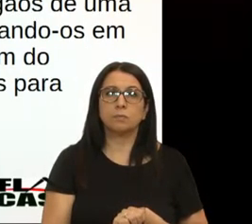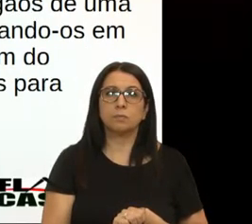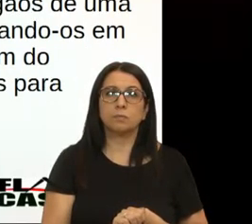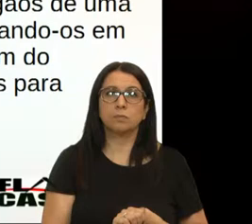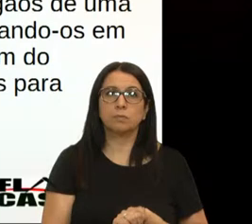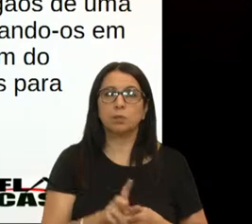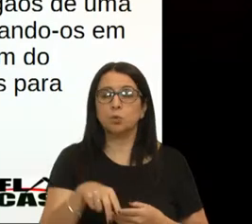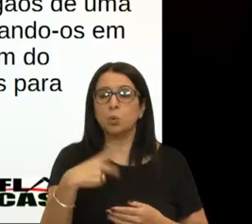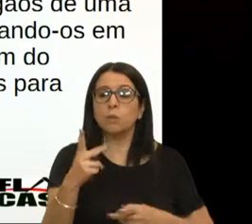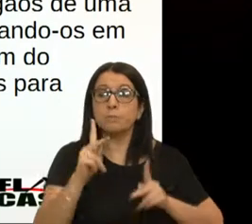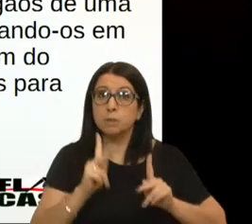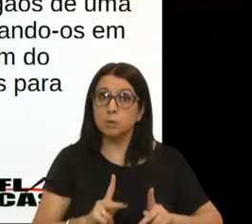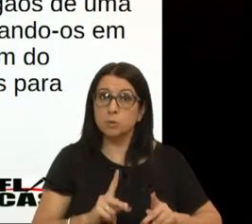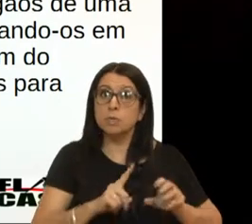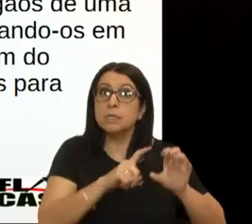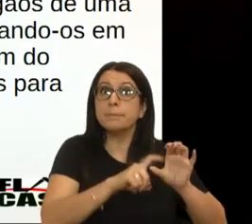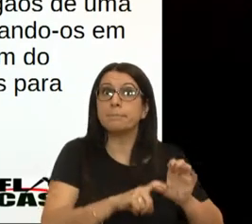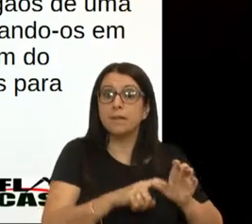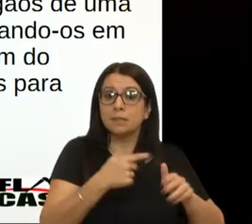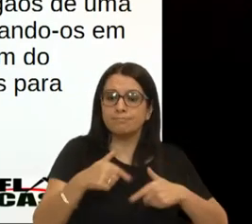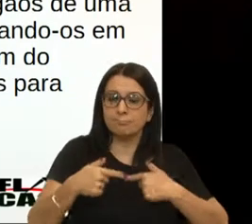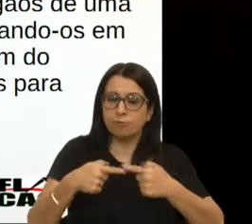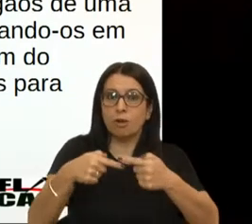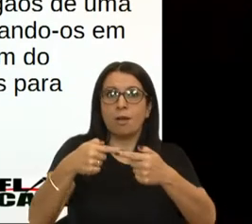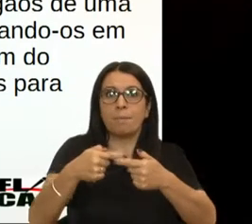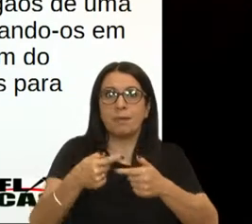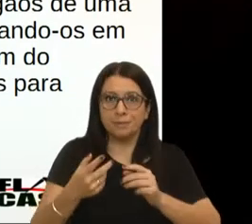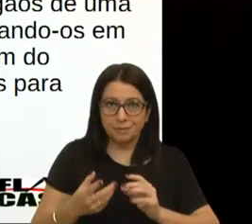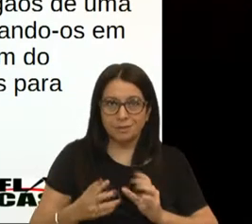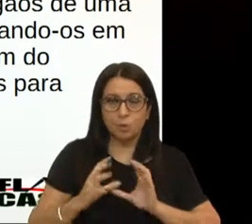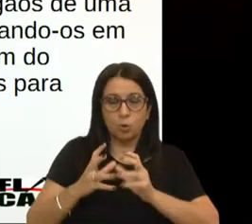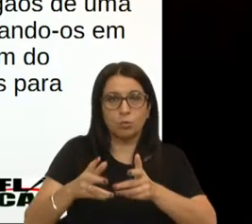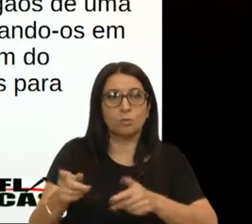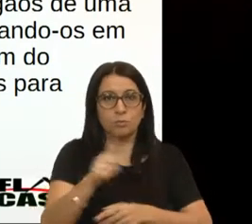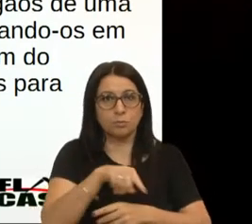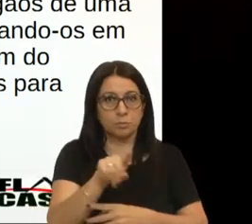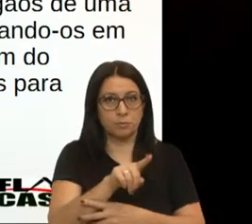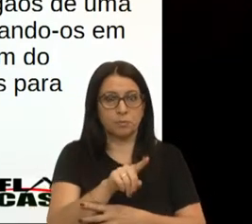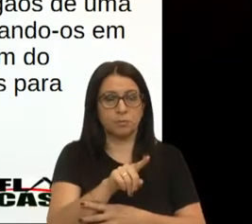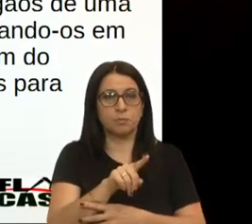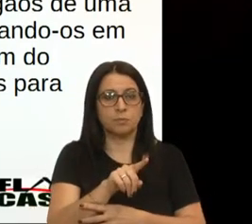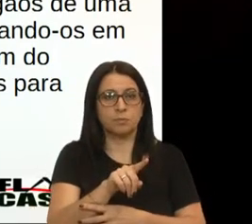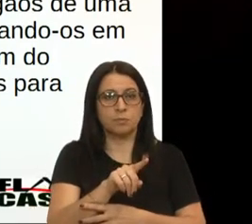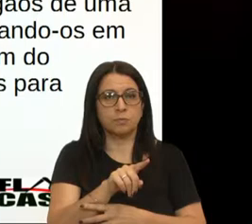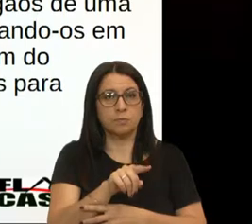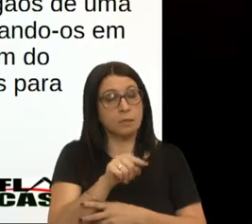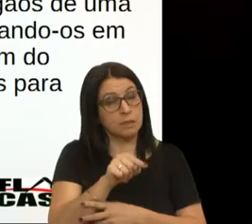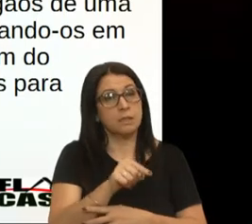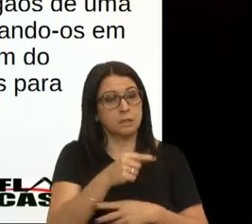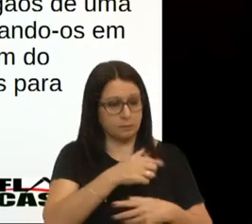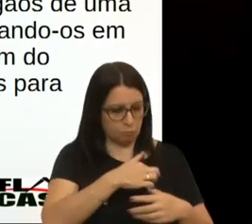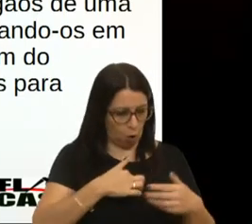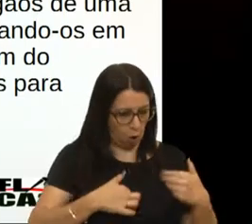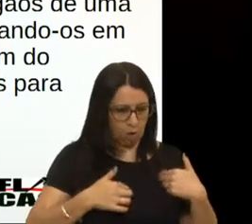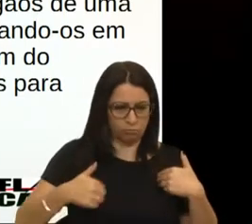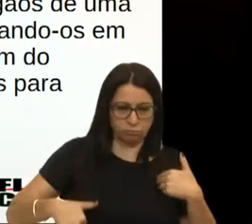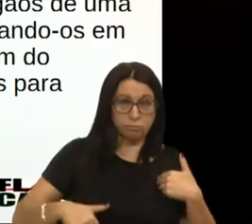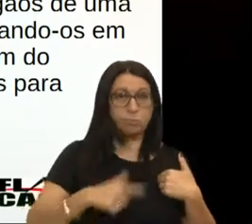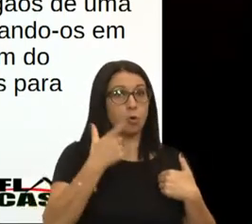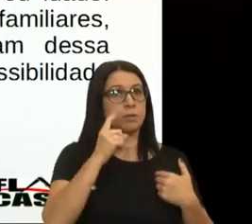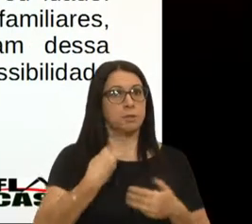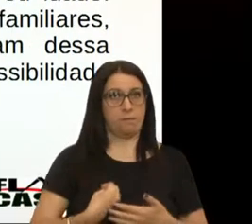de outras pessoas que dependem do funcionamento, utilizando-os em outras pessoas que dependem do funcionamento desses órgãos para